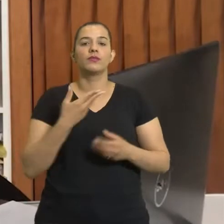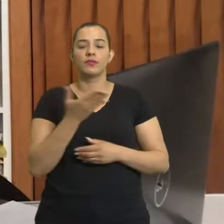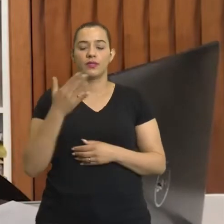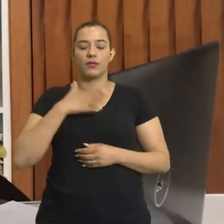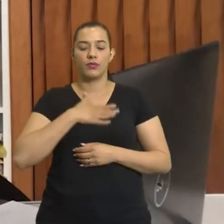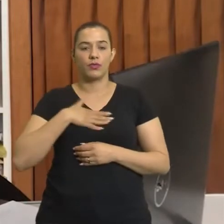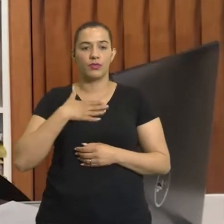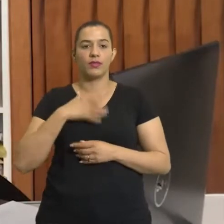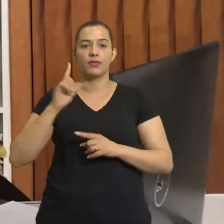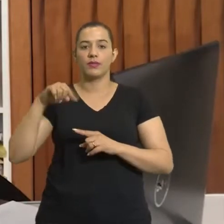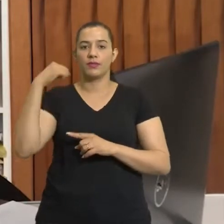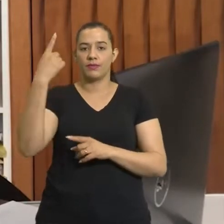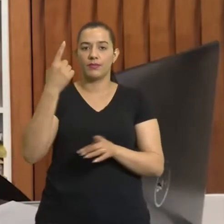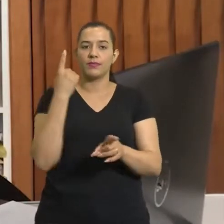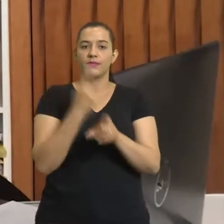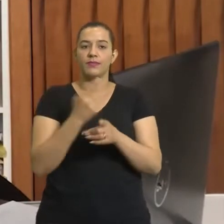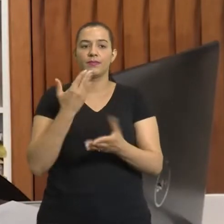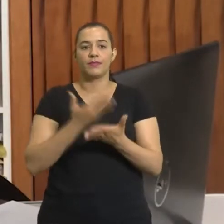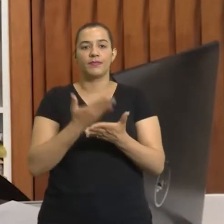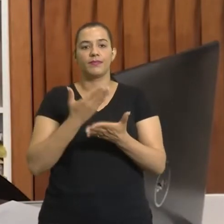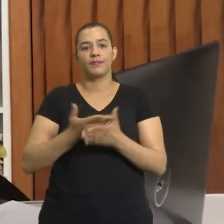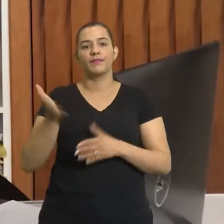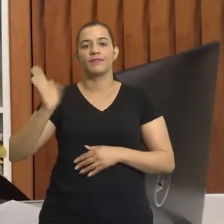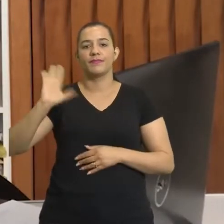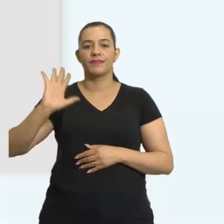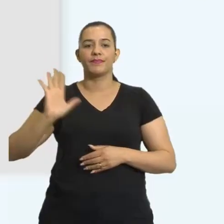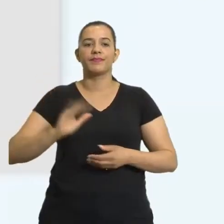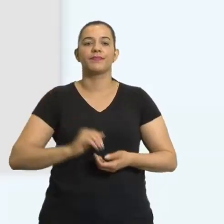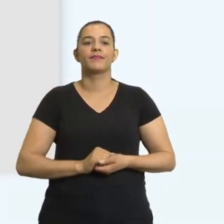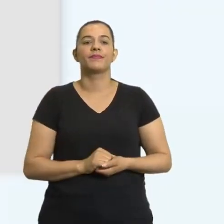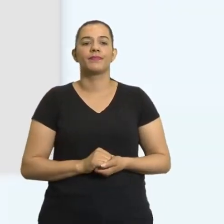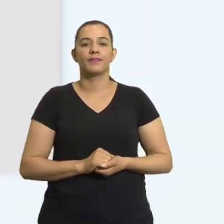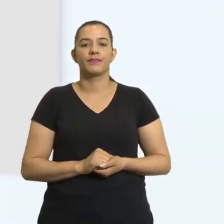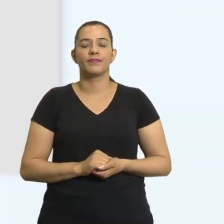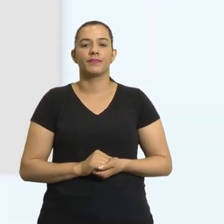gostado. E aí nos vemos na nossa próxima videoaula. Até mais!